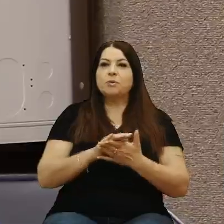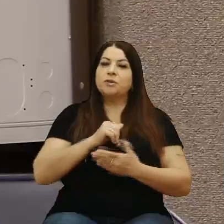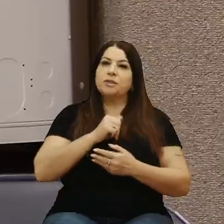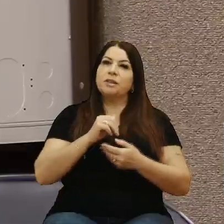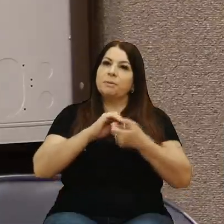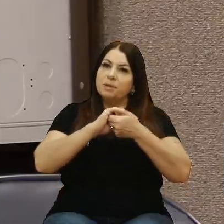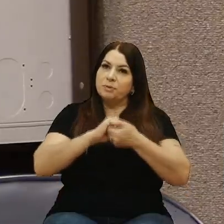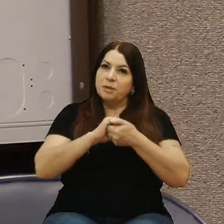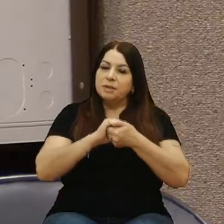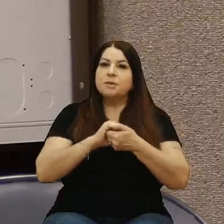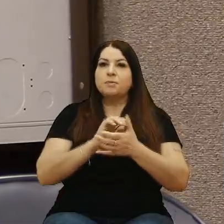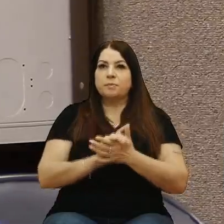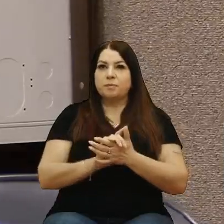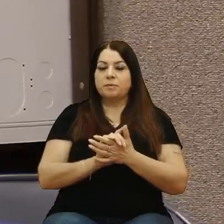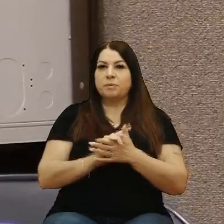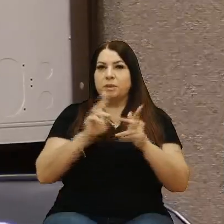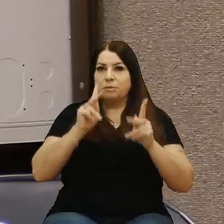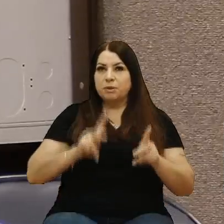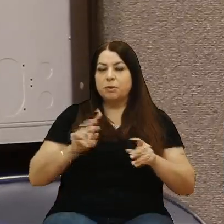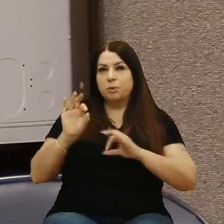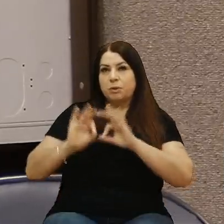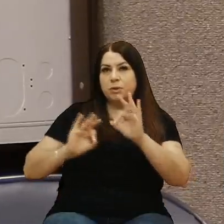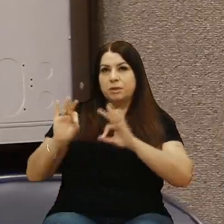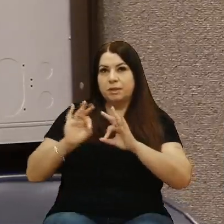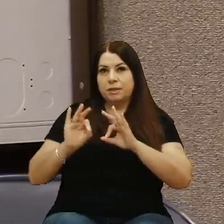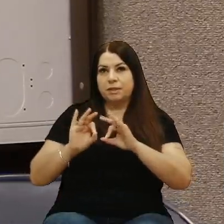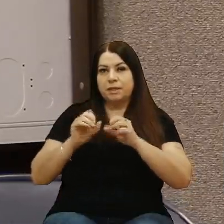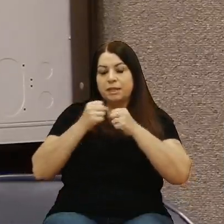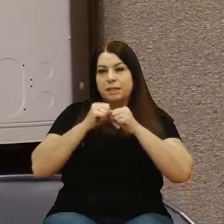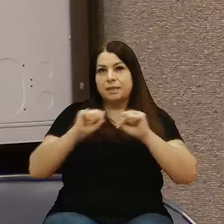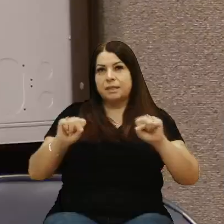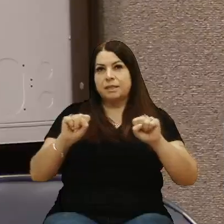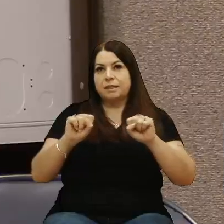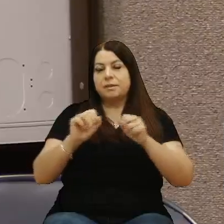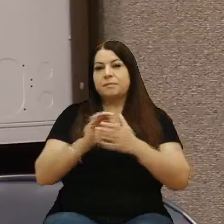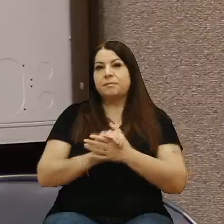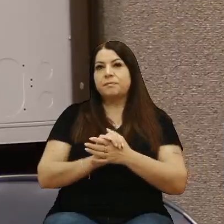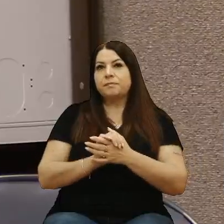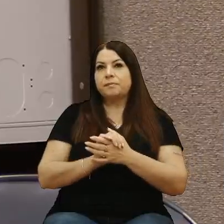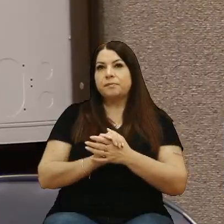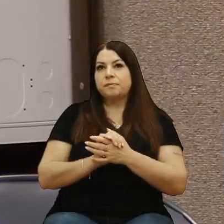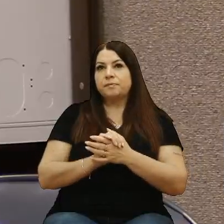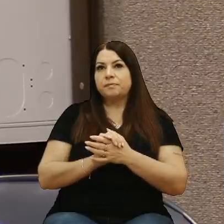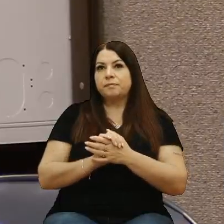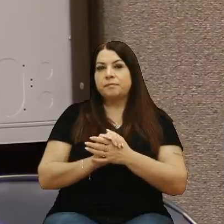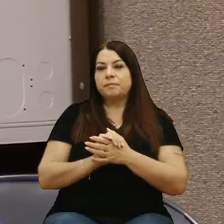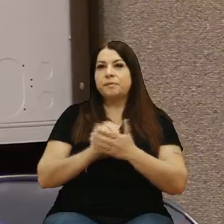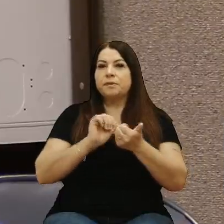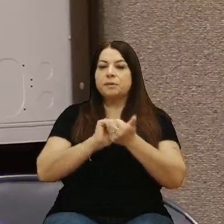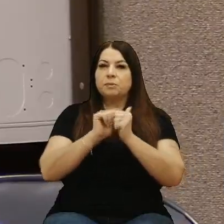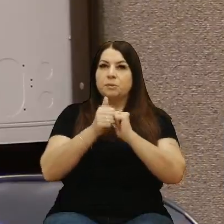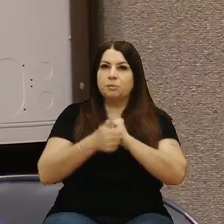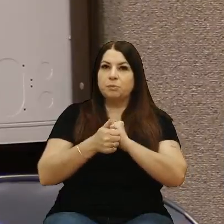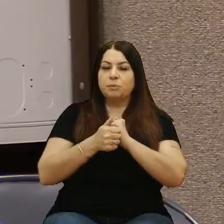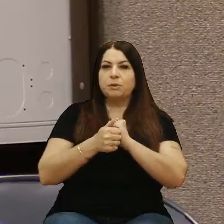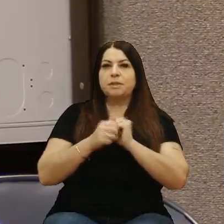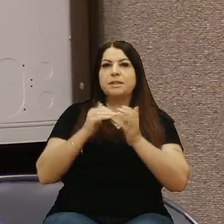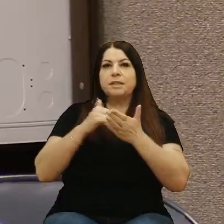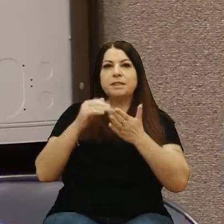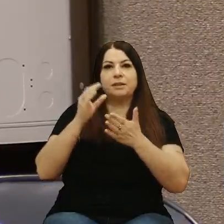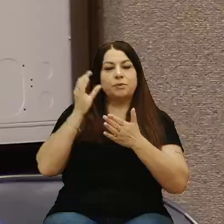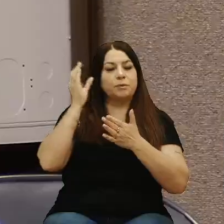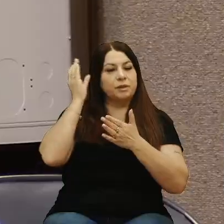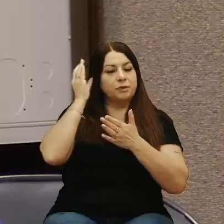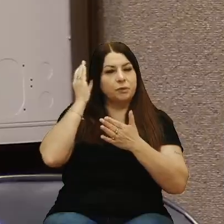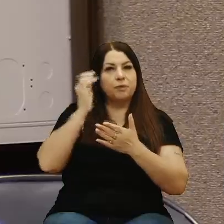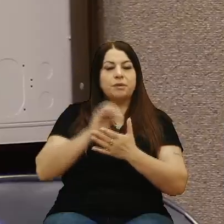saudação também é lá para o pessoal que organizou, o pessoal da Secretaria de Esportes, secretário Cadori,